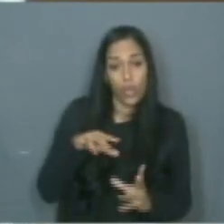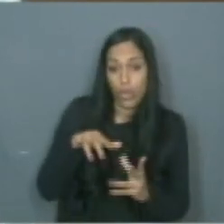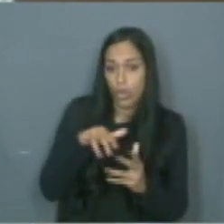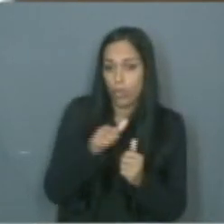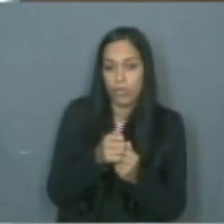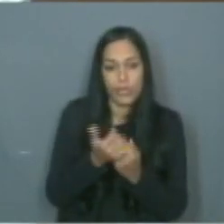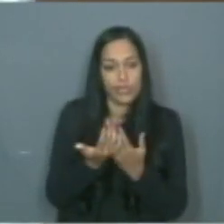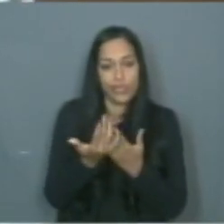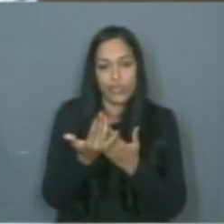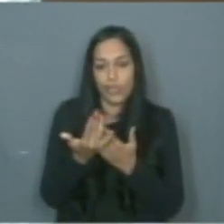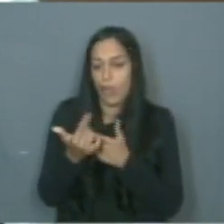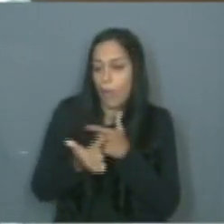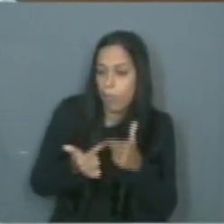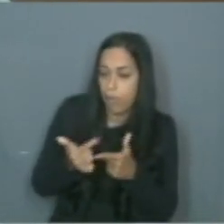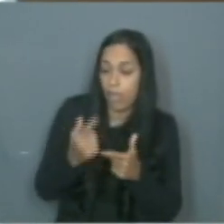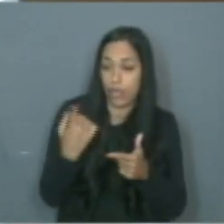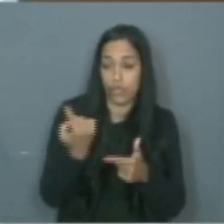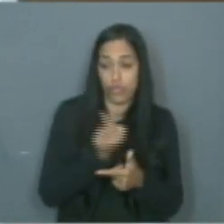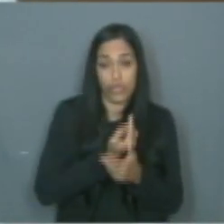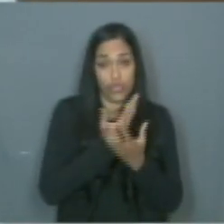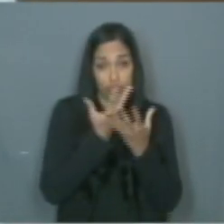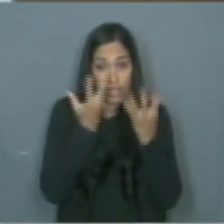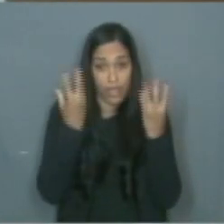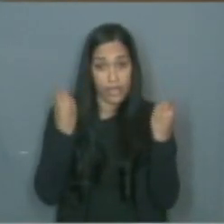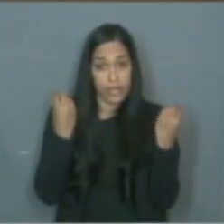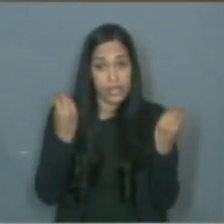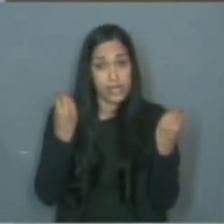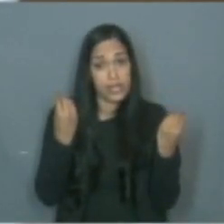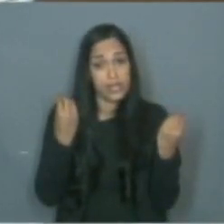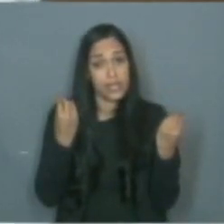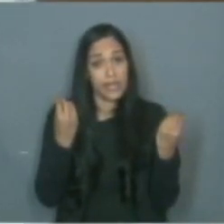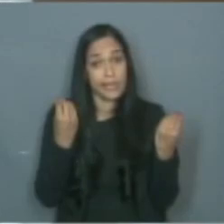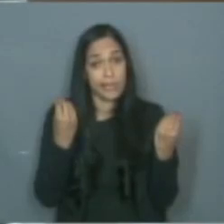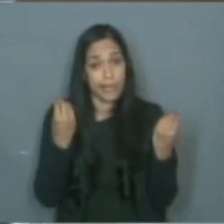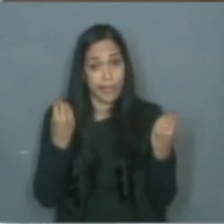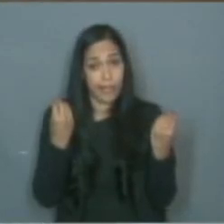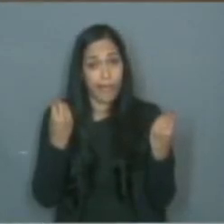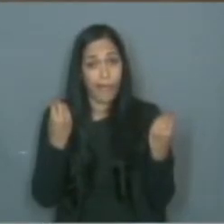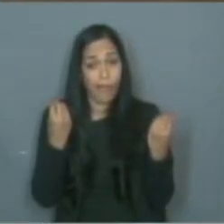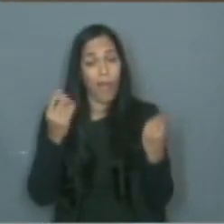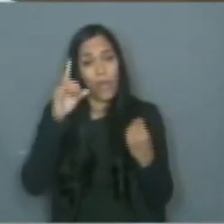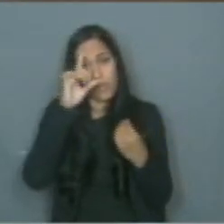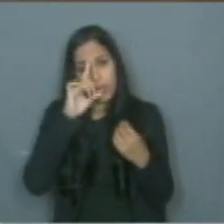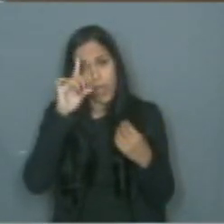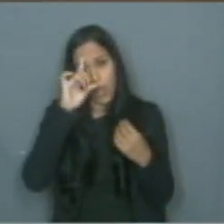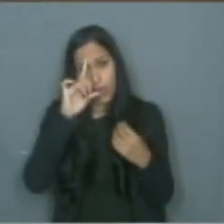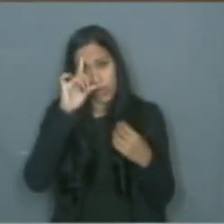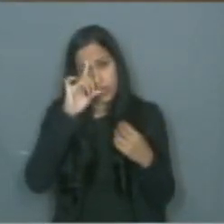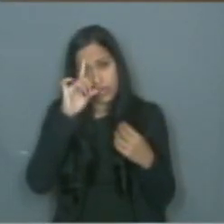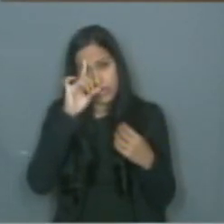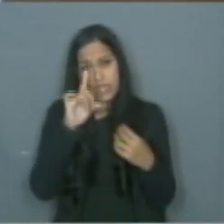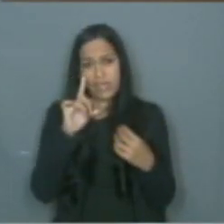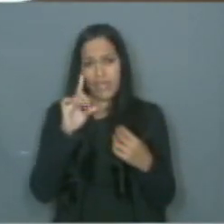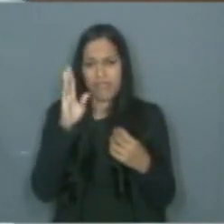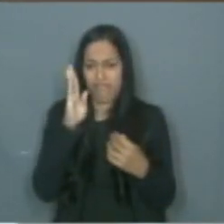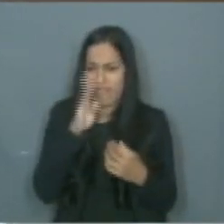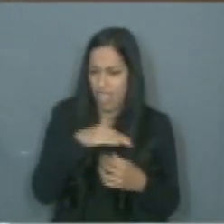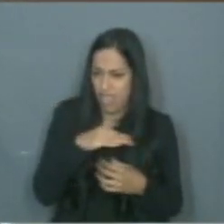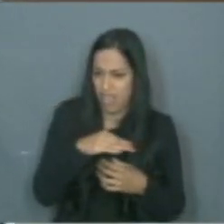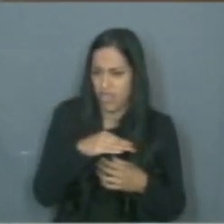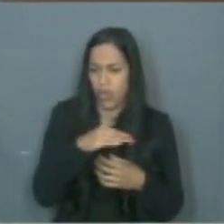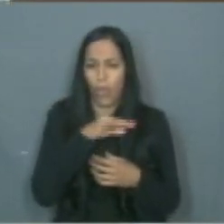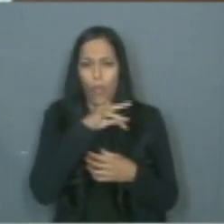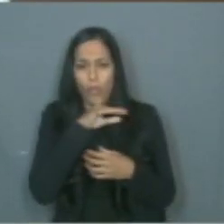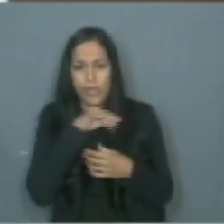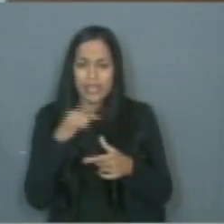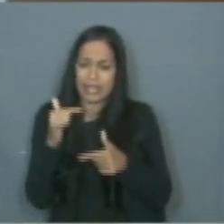automatizado, onde a gente esquece, porque a gente está imbuído dentro de uma rotina má e perversa, que a gente tem que